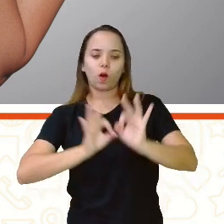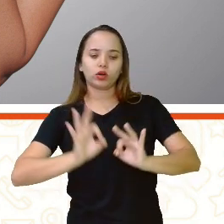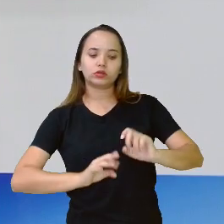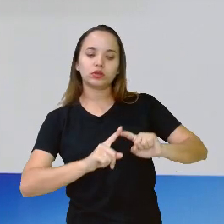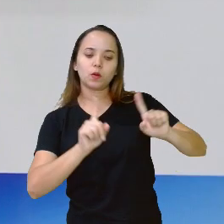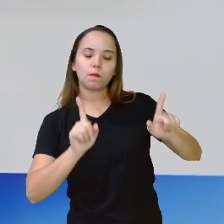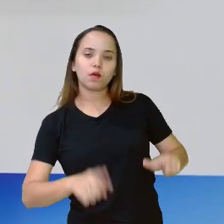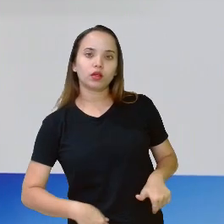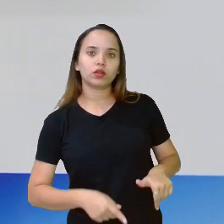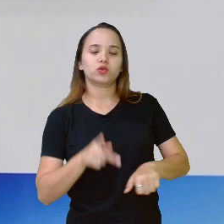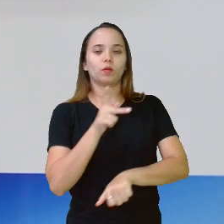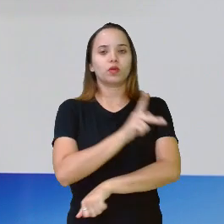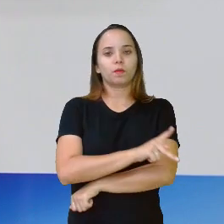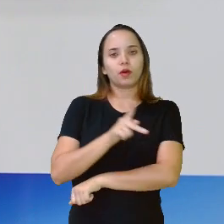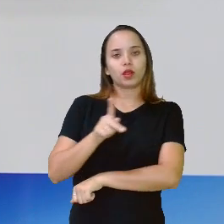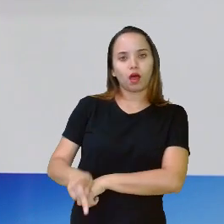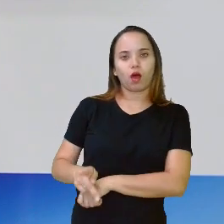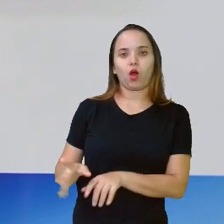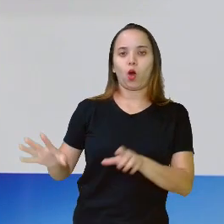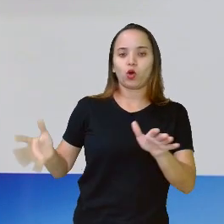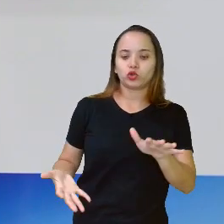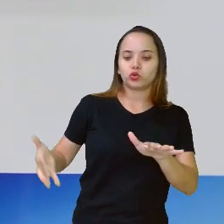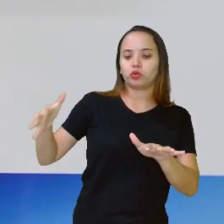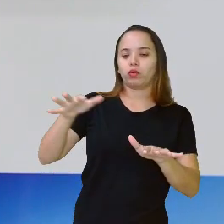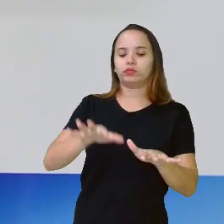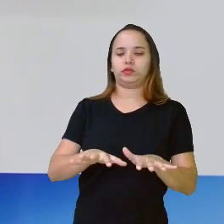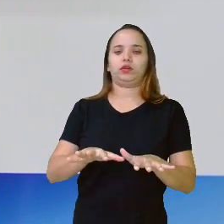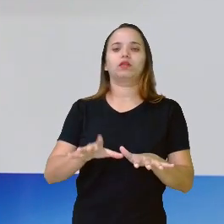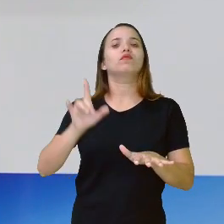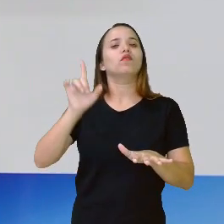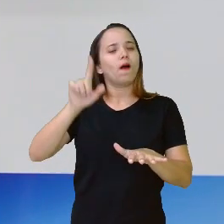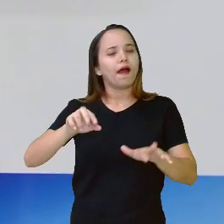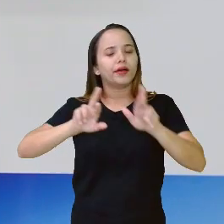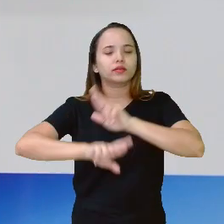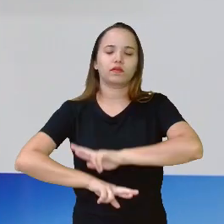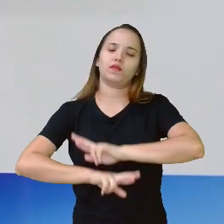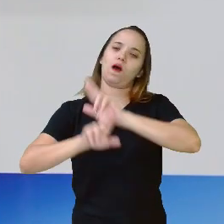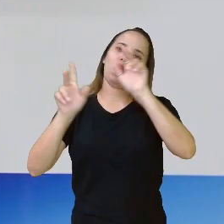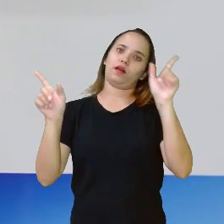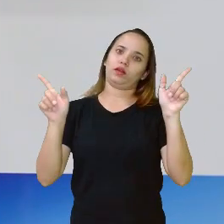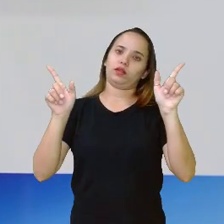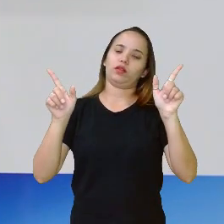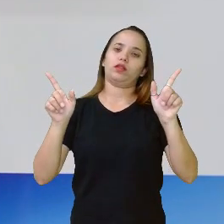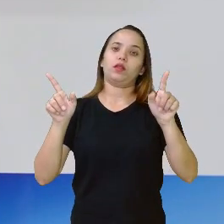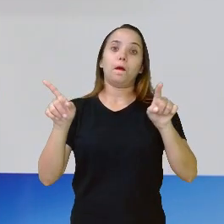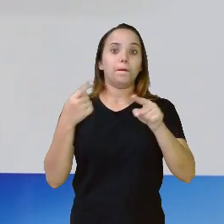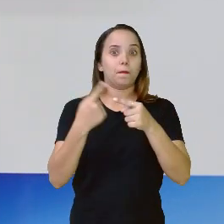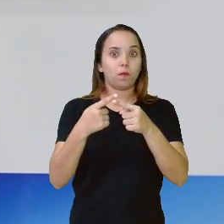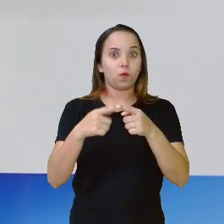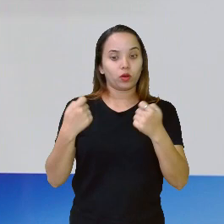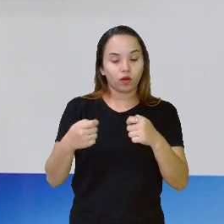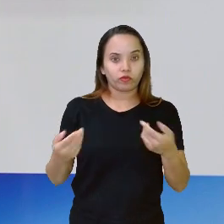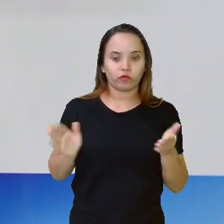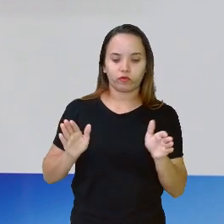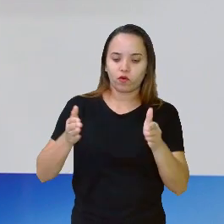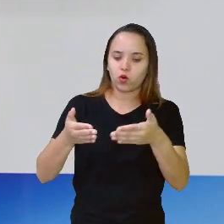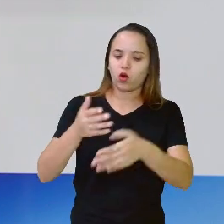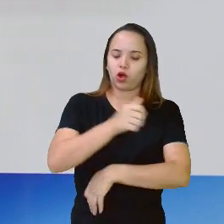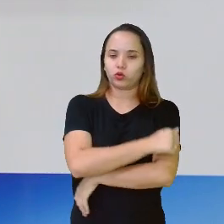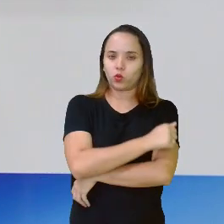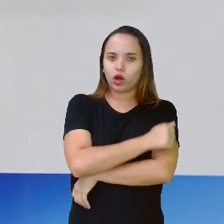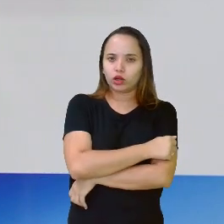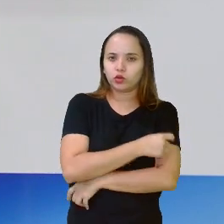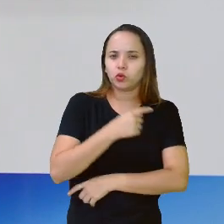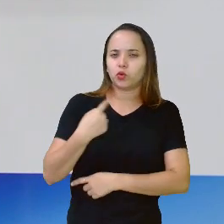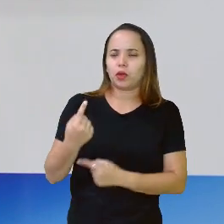faz toda a diferença, além do foco no estudante. Precisamos considerar esse planejamento. Como eu estou fazendo